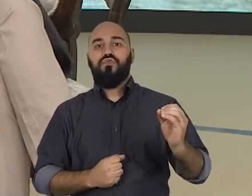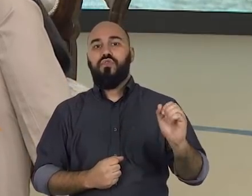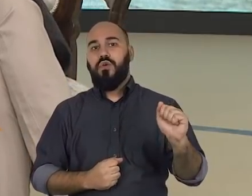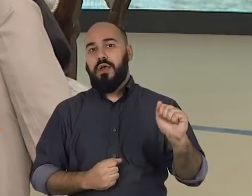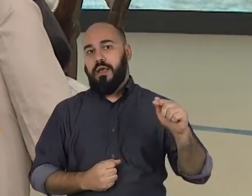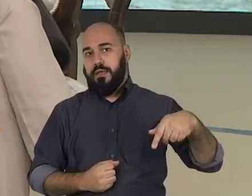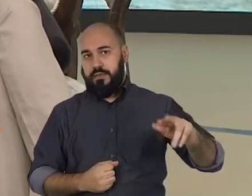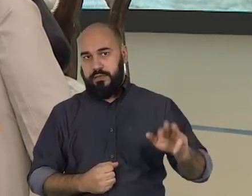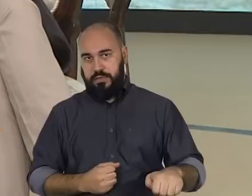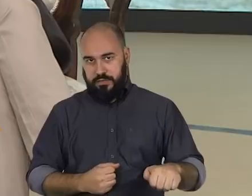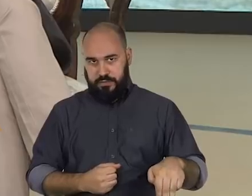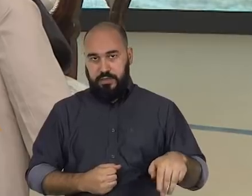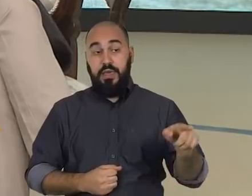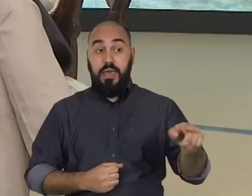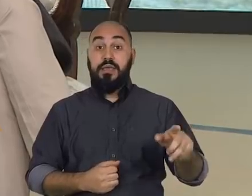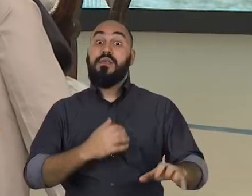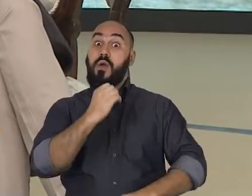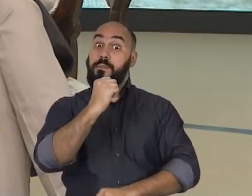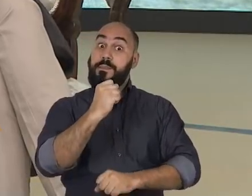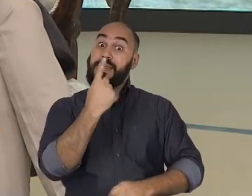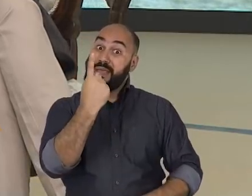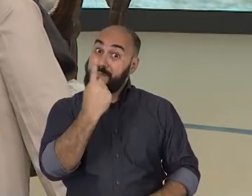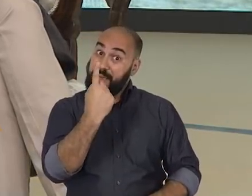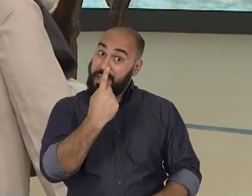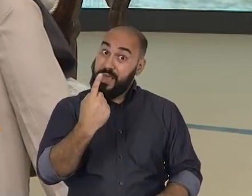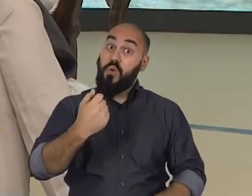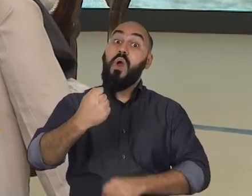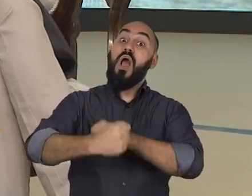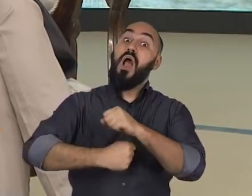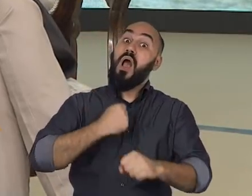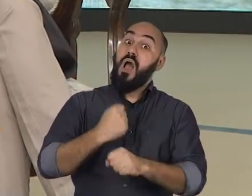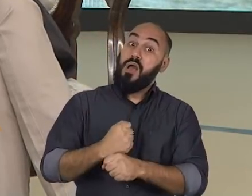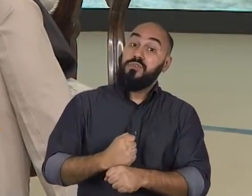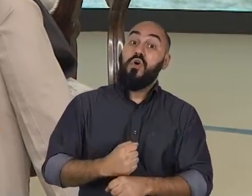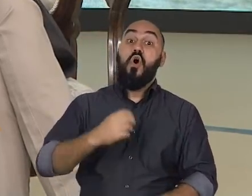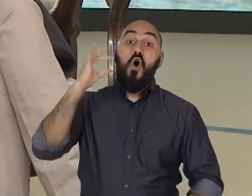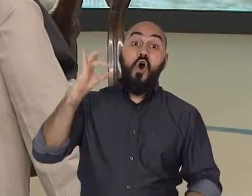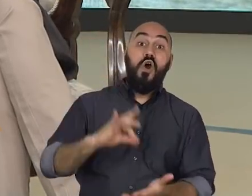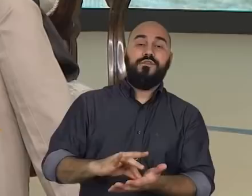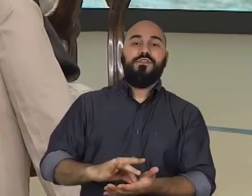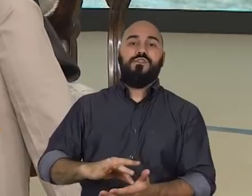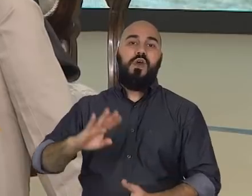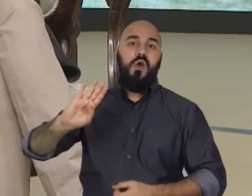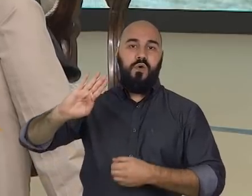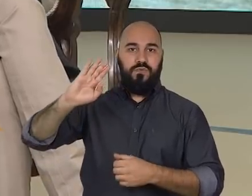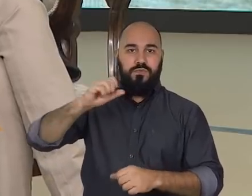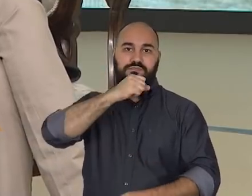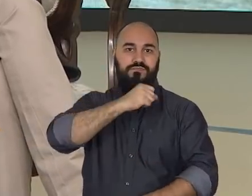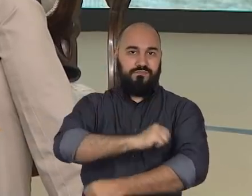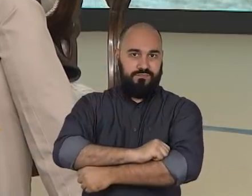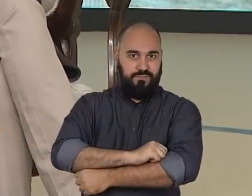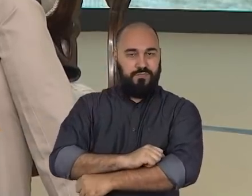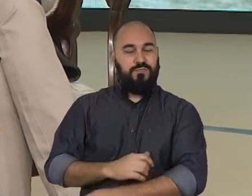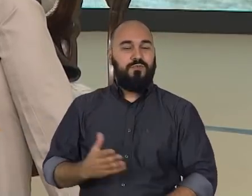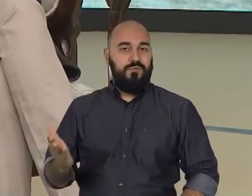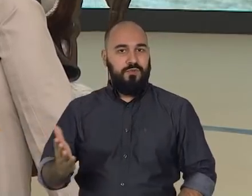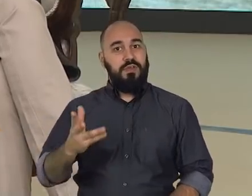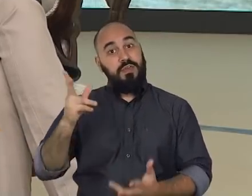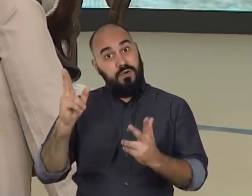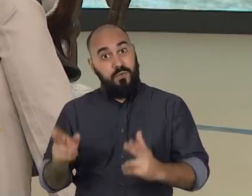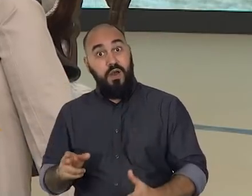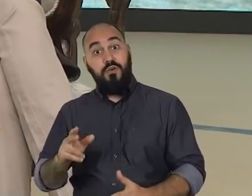torna o primeiro ano oficial de Nabucodonosor, conforme o que está escrito em Jeremias, capítulo 25, versículo